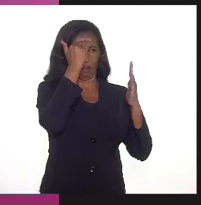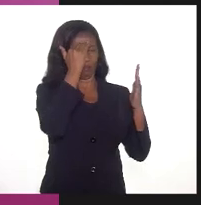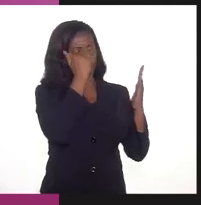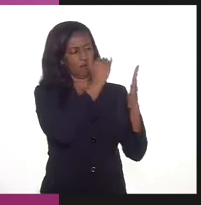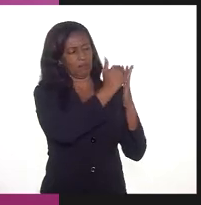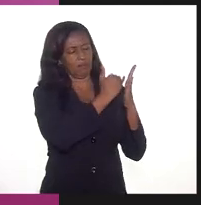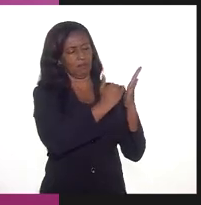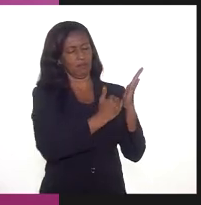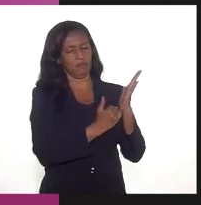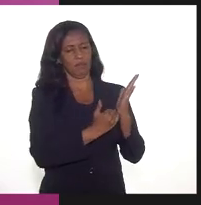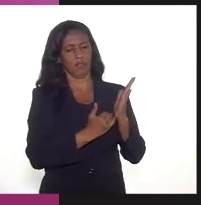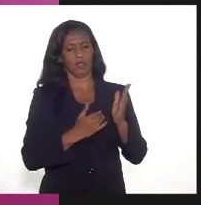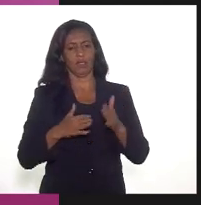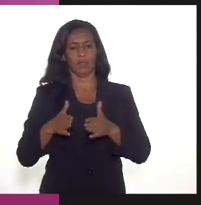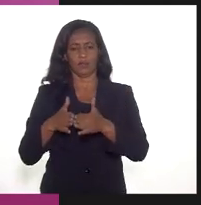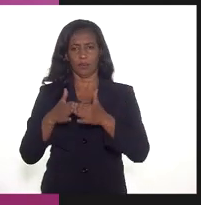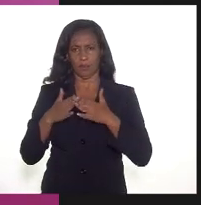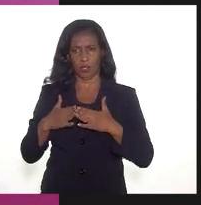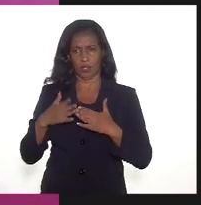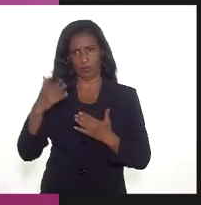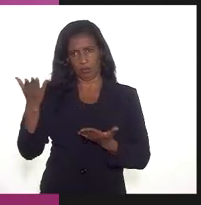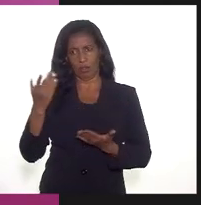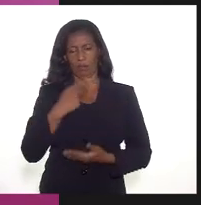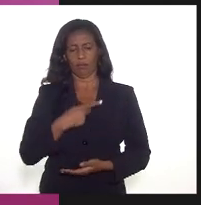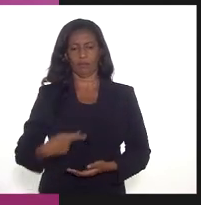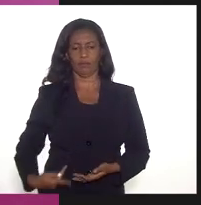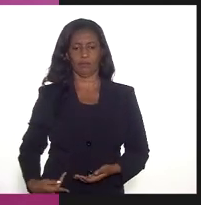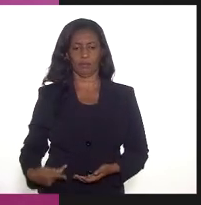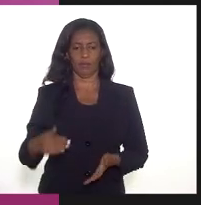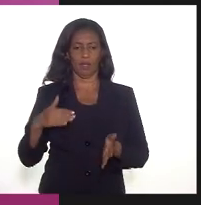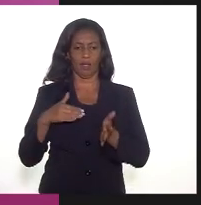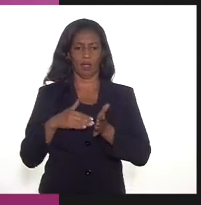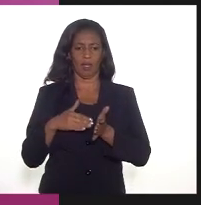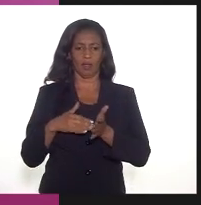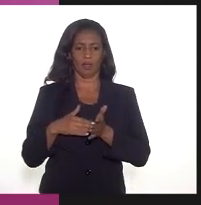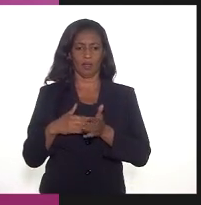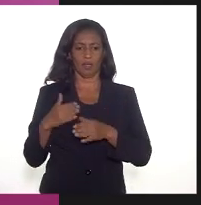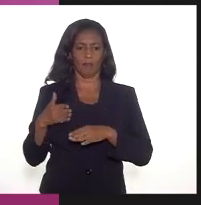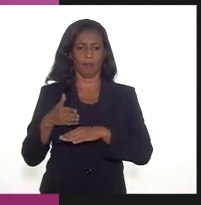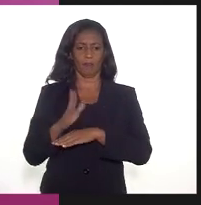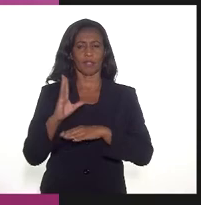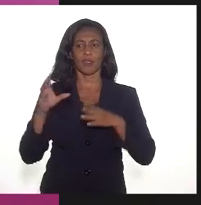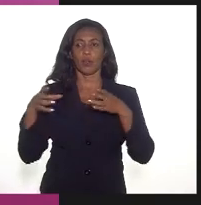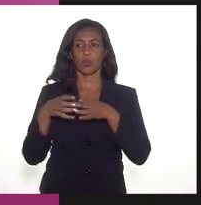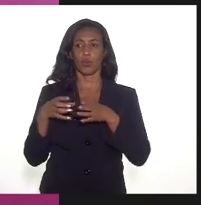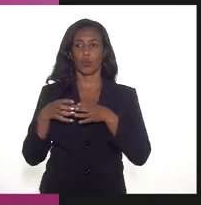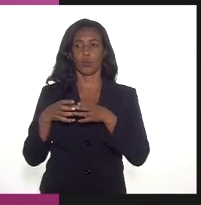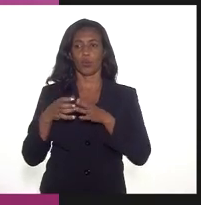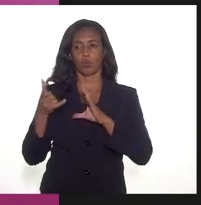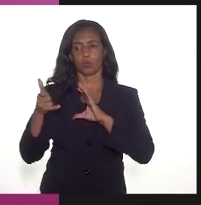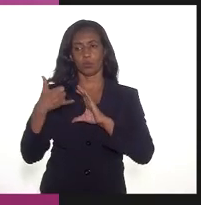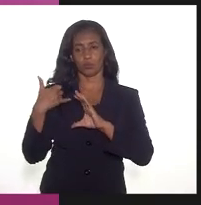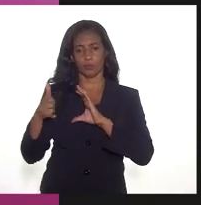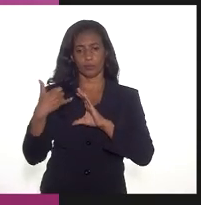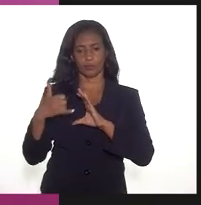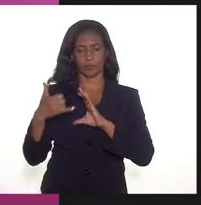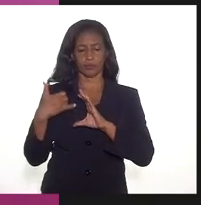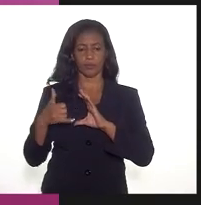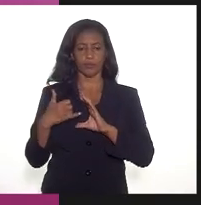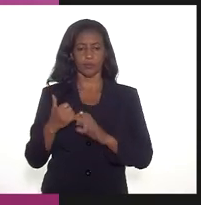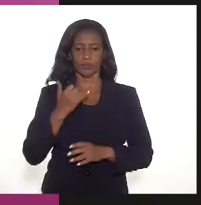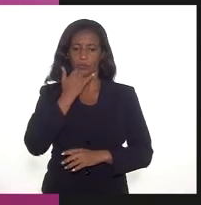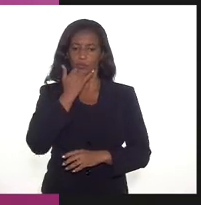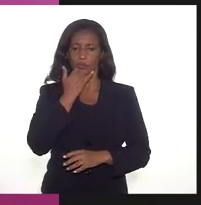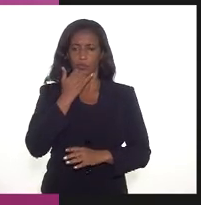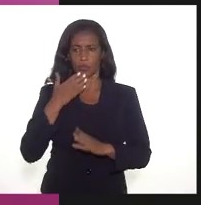uma solicitação à Vossa Excelência, até passei no grupo de Zap, né?